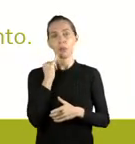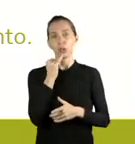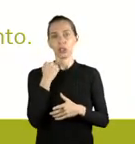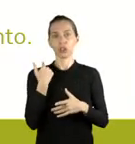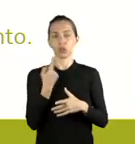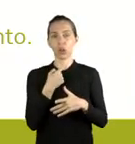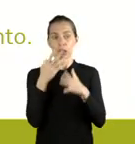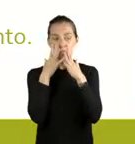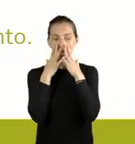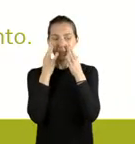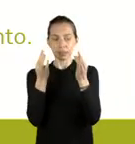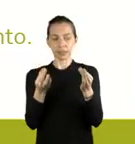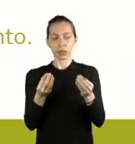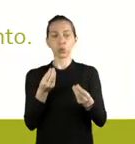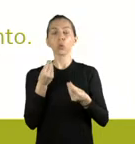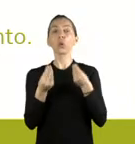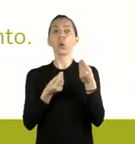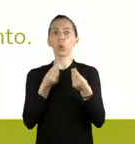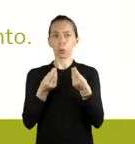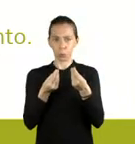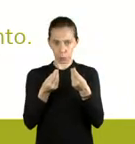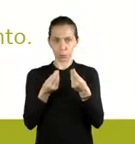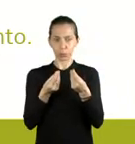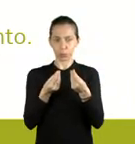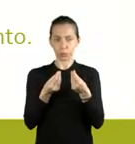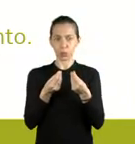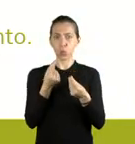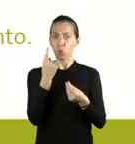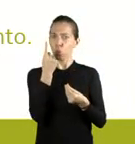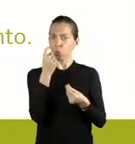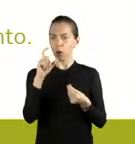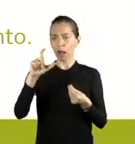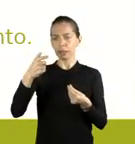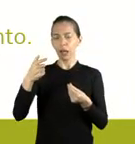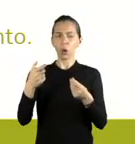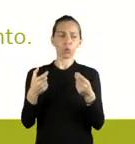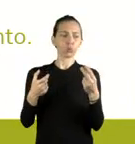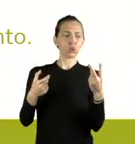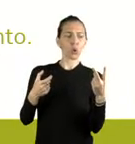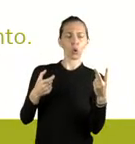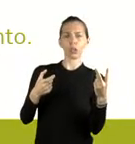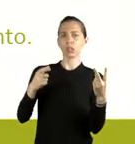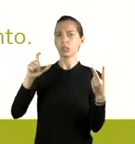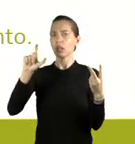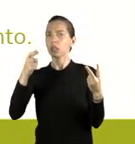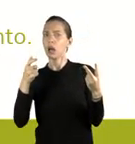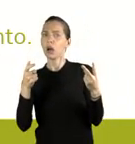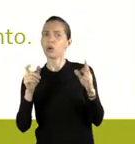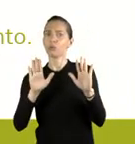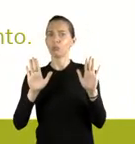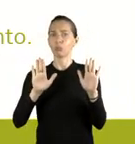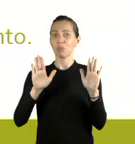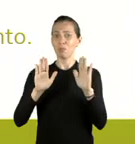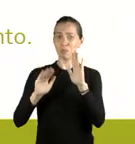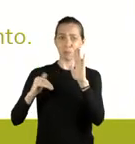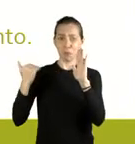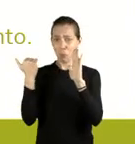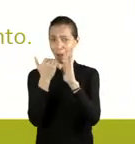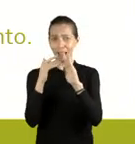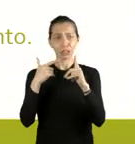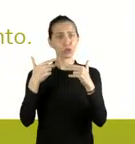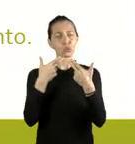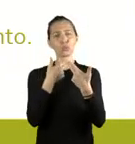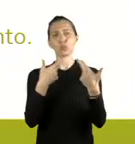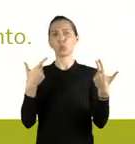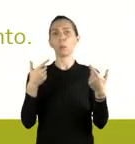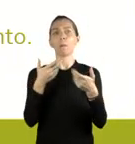que a gente tenha isso, né? Um cartão, dois cartões, vai, mas mais que isso, começa a